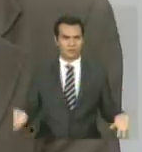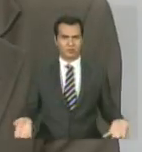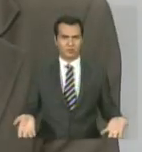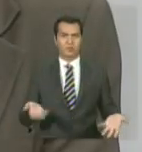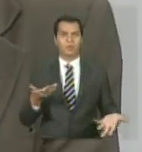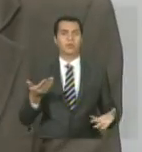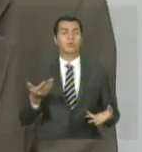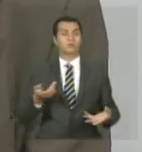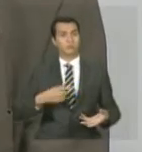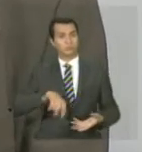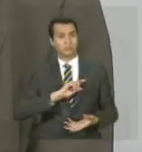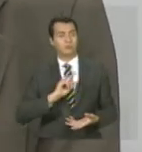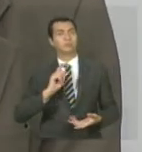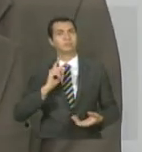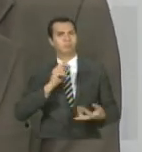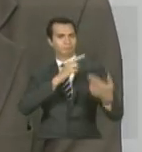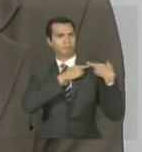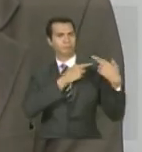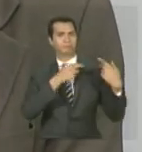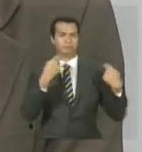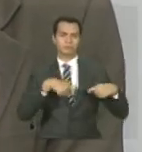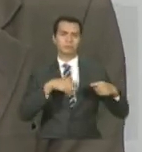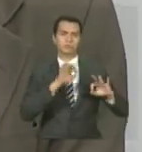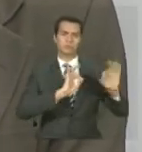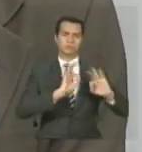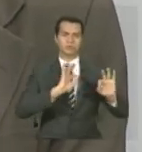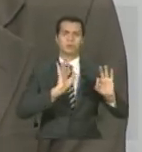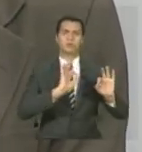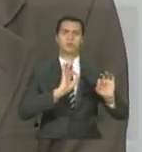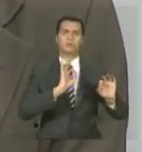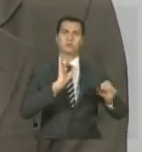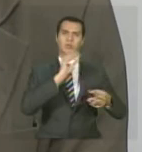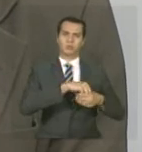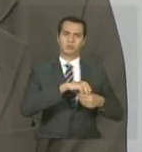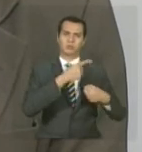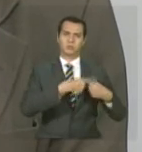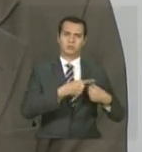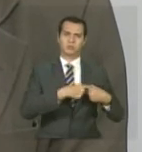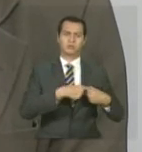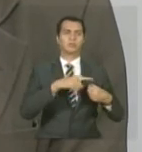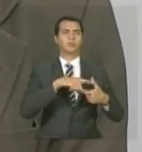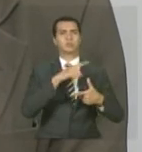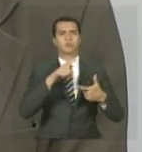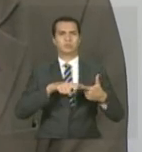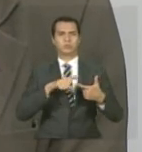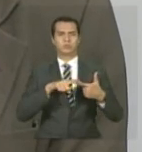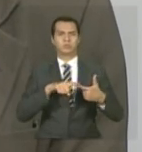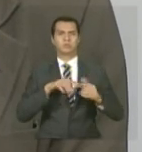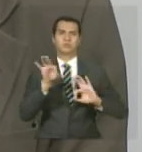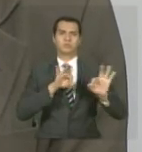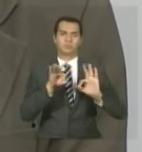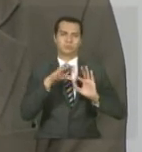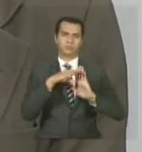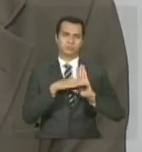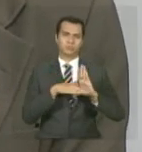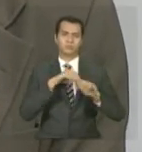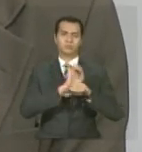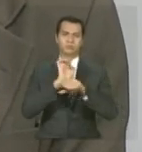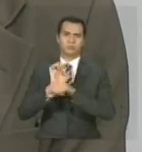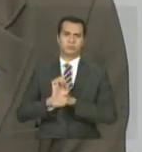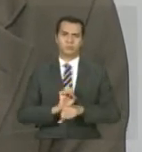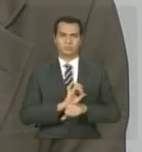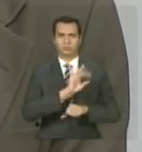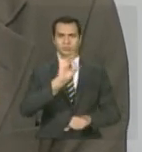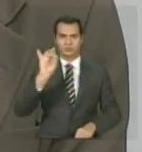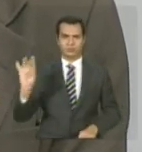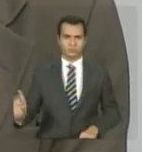os nossos planos municipais de segurança alimentar nacional e construir o plano estadual em cada um dos estados e no